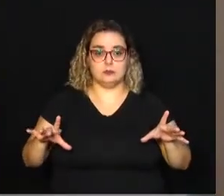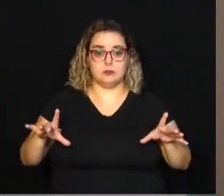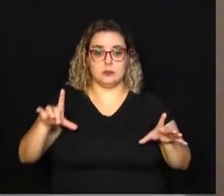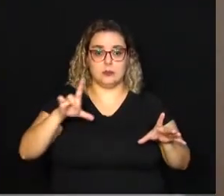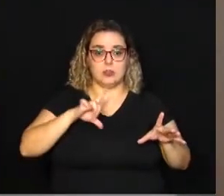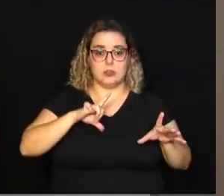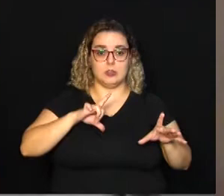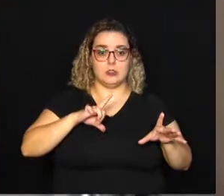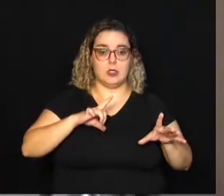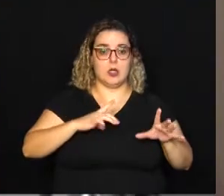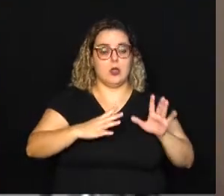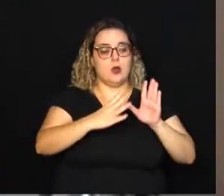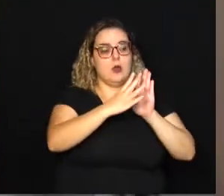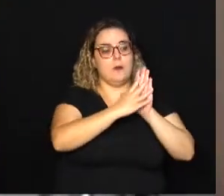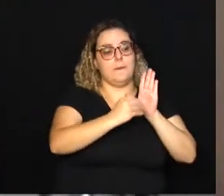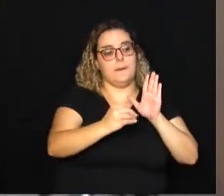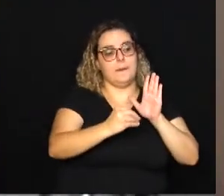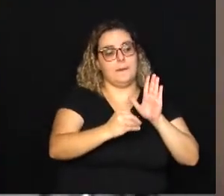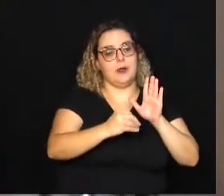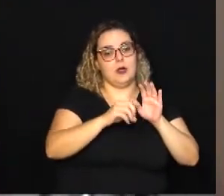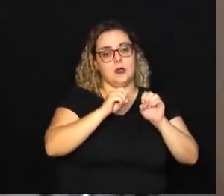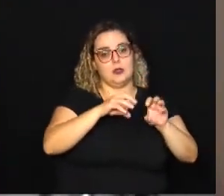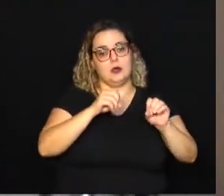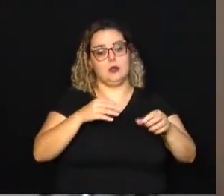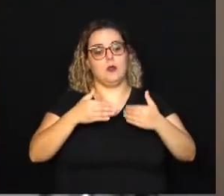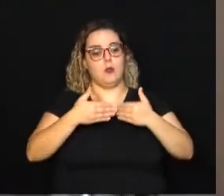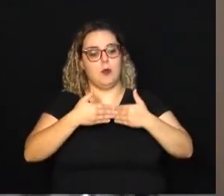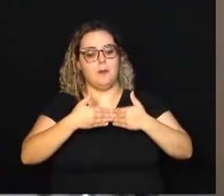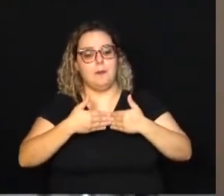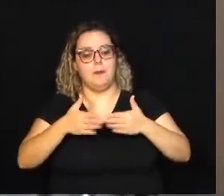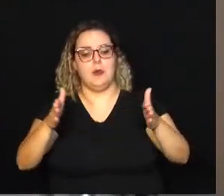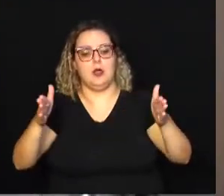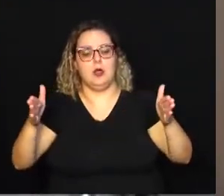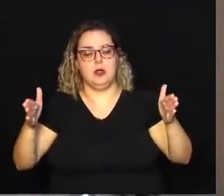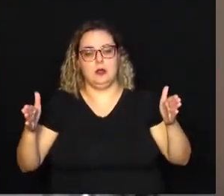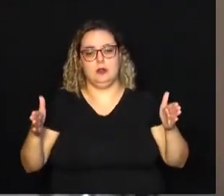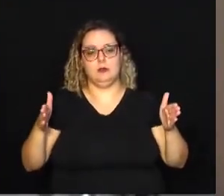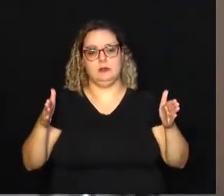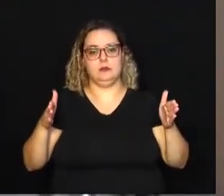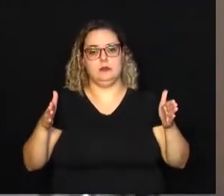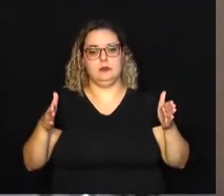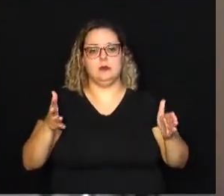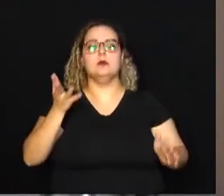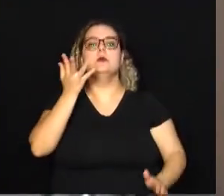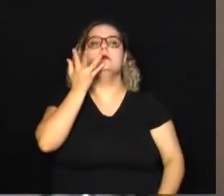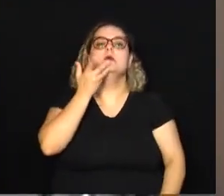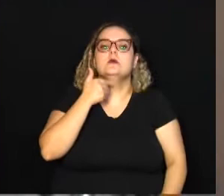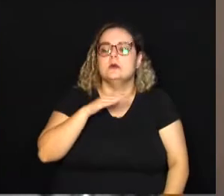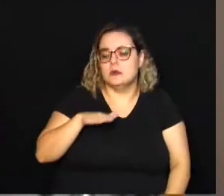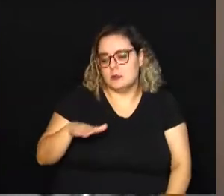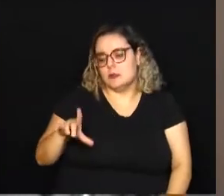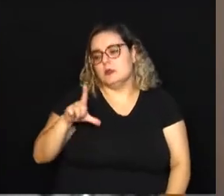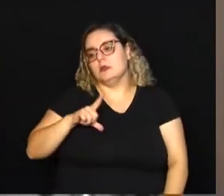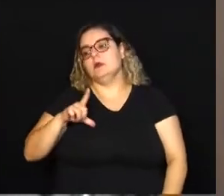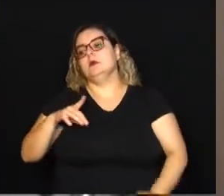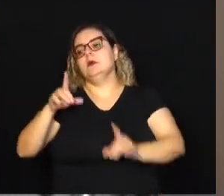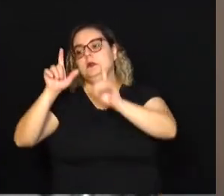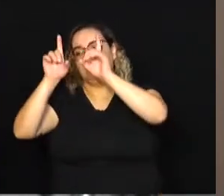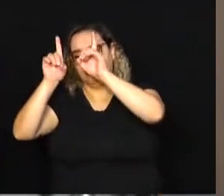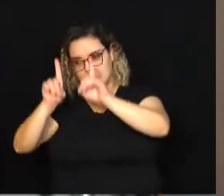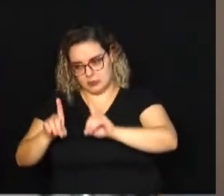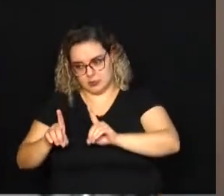pelas crianças, há uma educação aberta a todos. Então, tanto as crianças com alguma deficiência, como